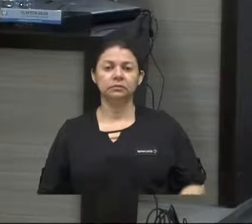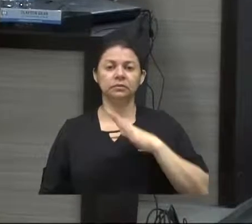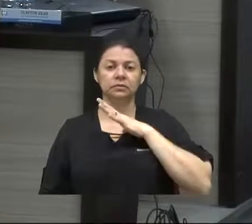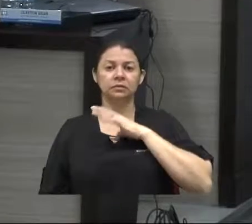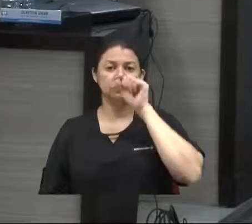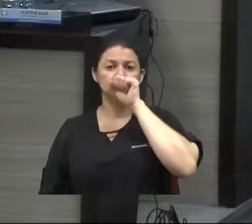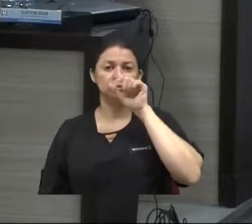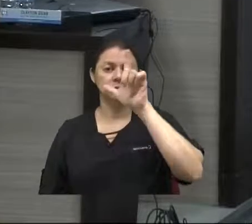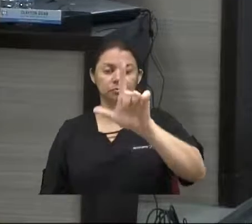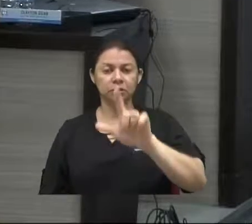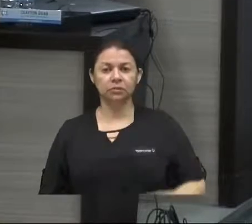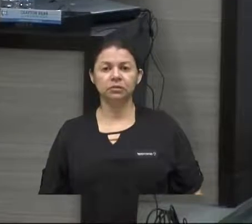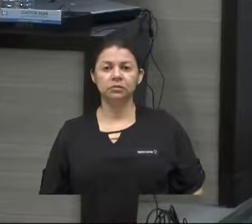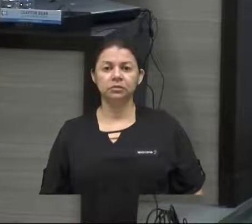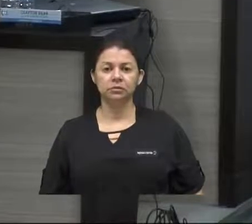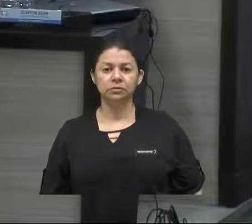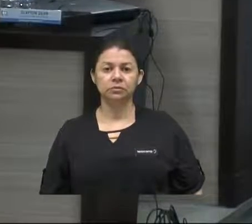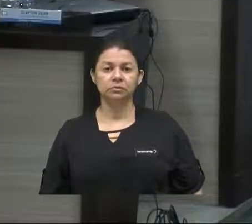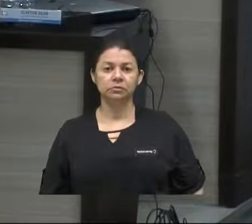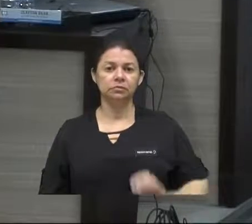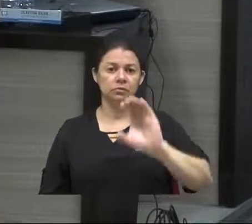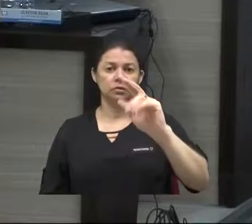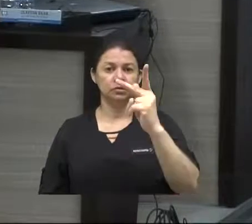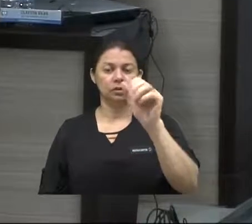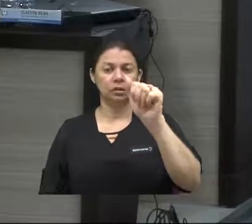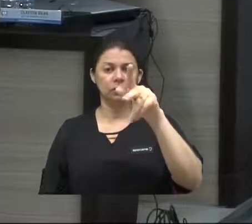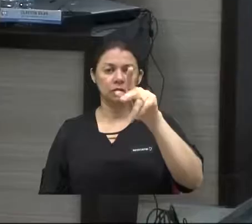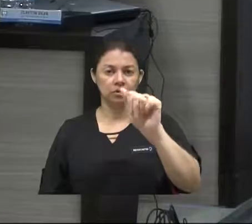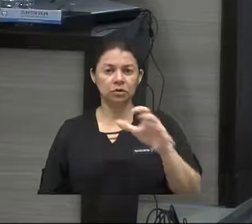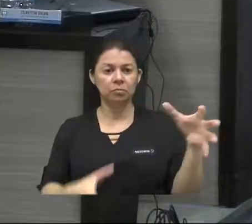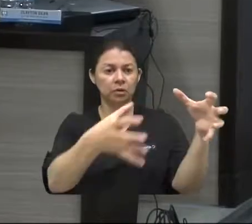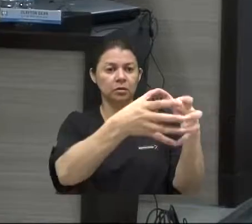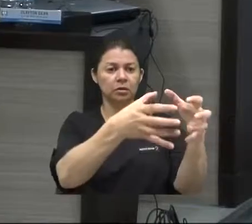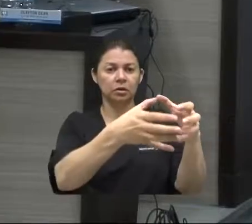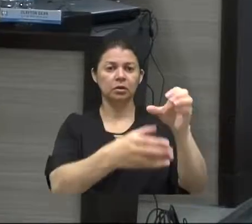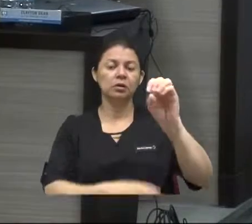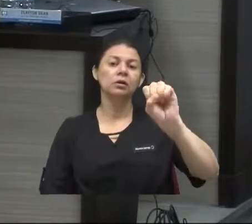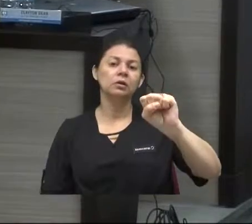presidente, meu voto é para a chapa de Sidney Pascotto, o Lemão de Jeová Rafá.